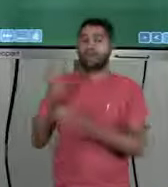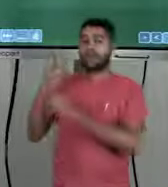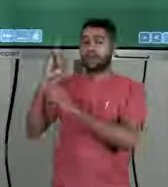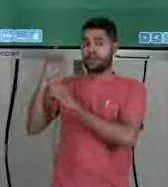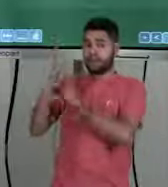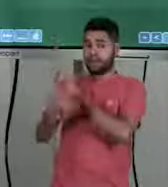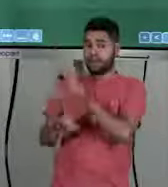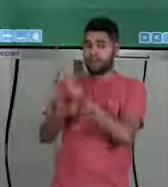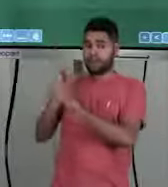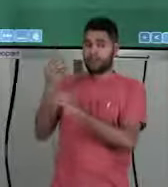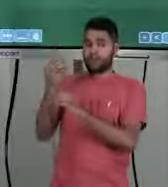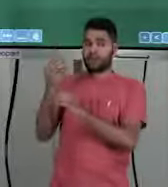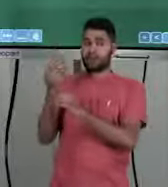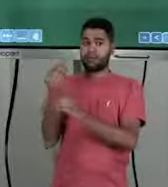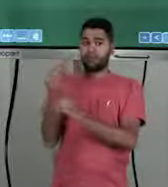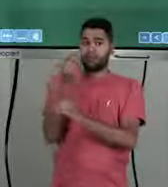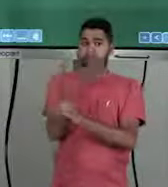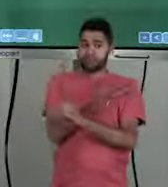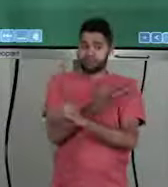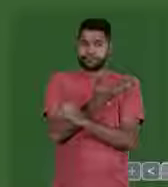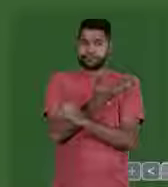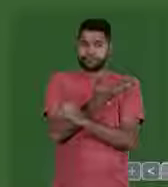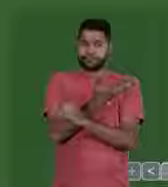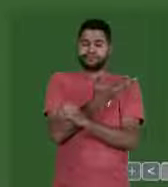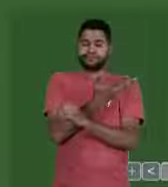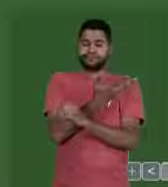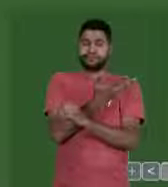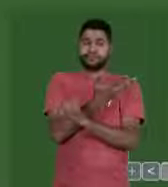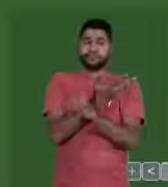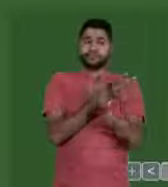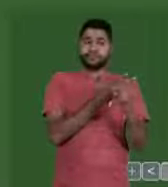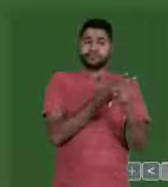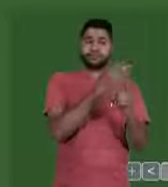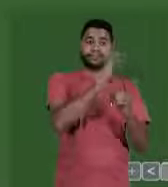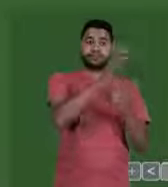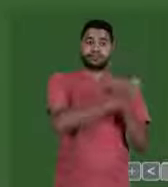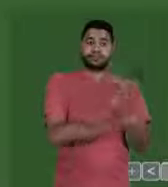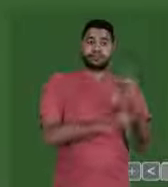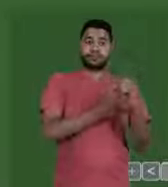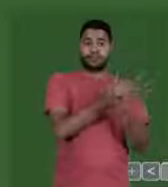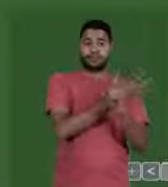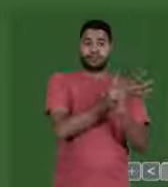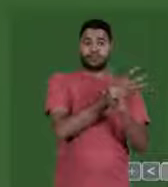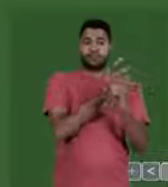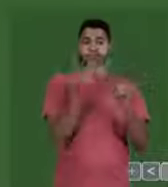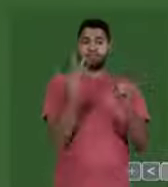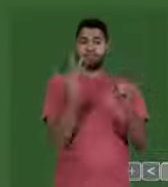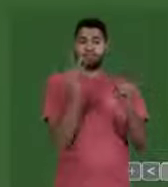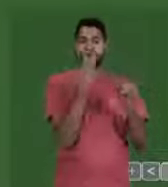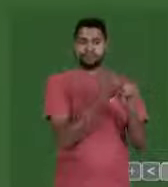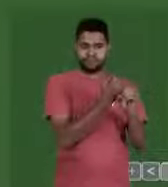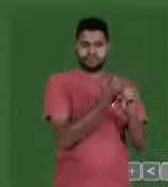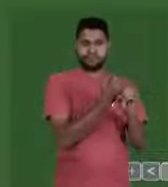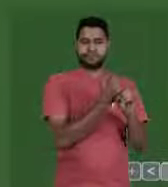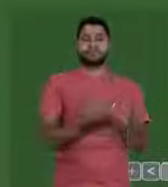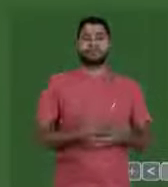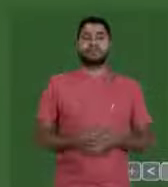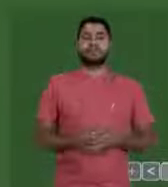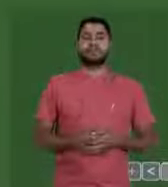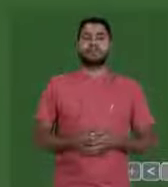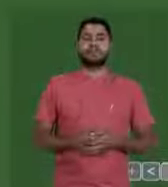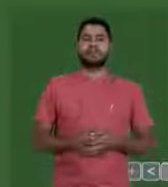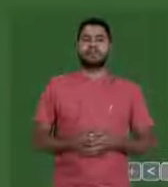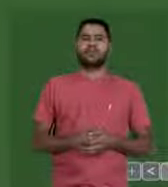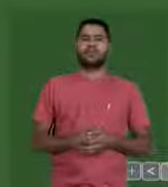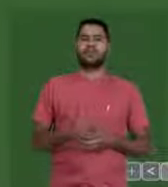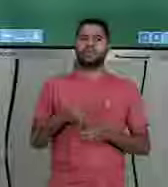vai doar elétrons para o outro átomo. Quando esses átomos passam de